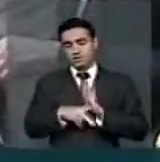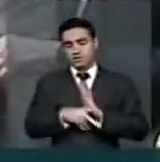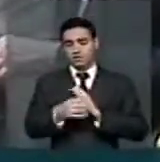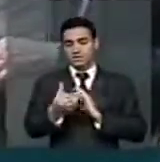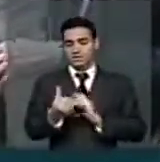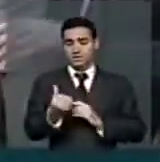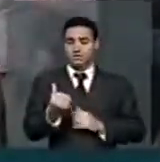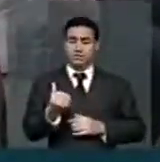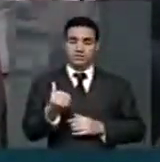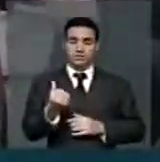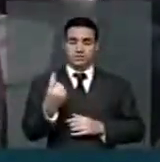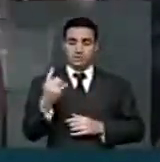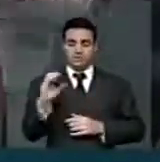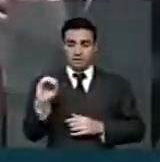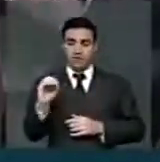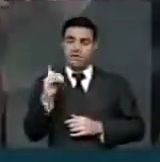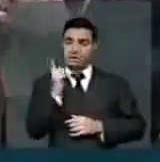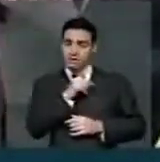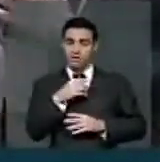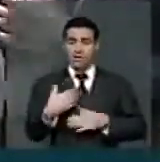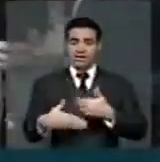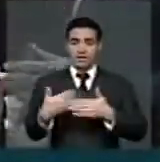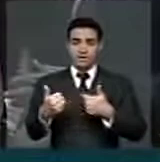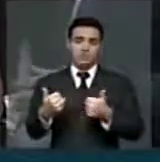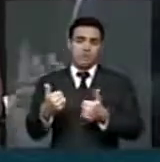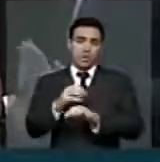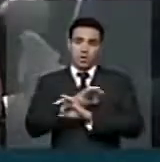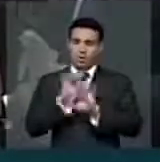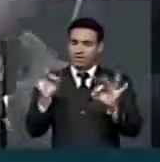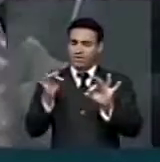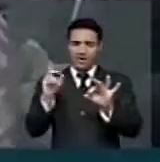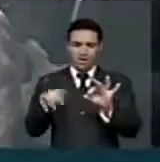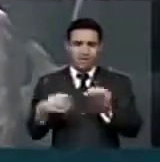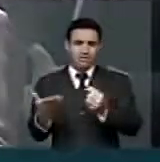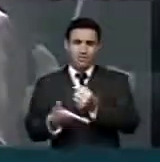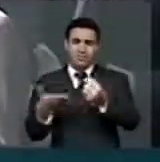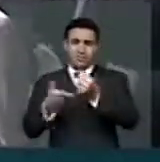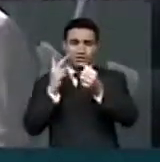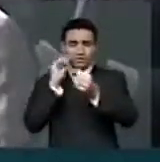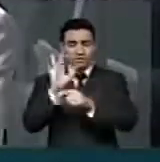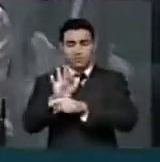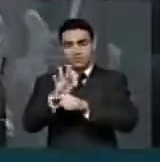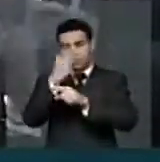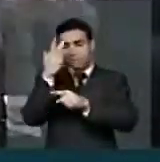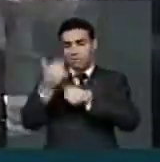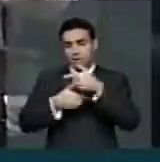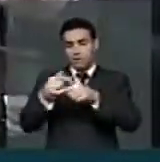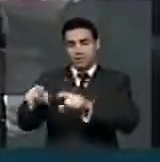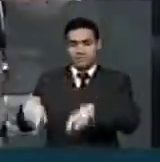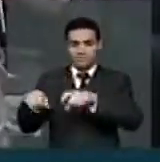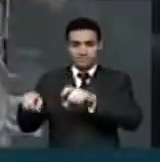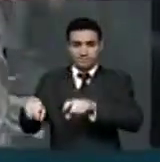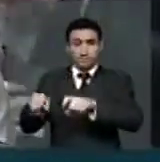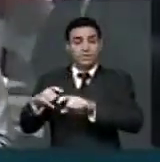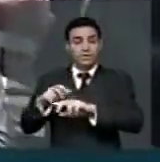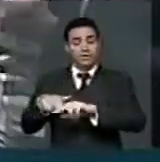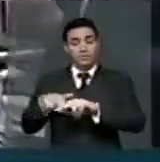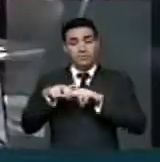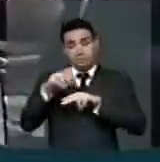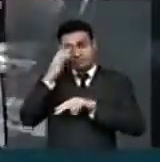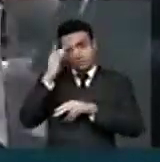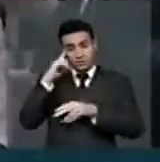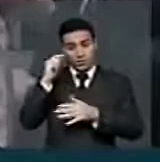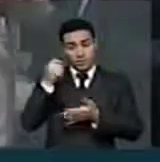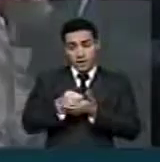medida provisória 610, ela traz avanços fundamentais para os produtores do nosso país. Mas não era justo que os inadimplentes,